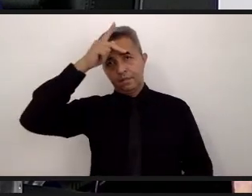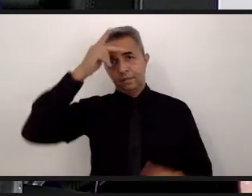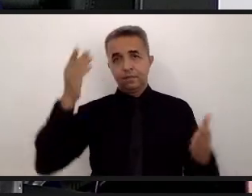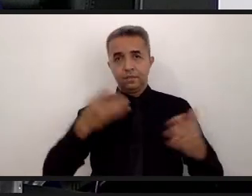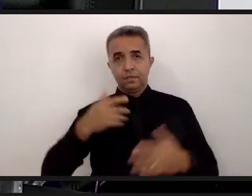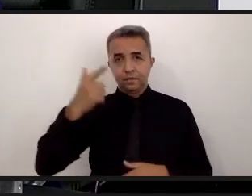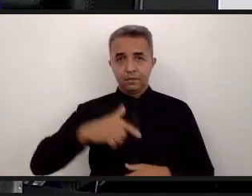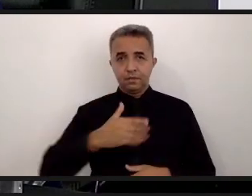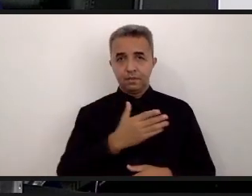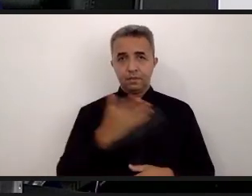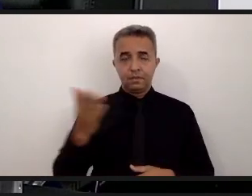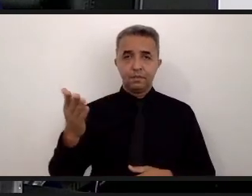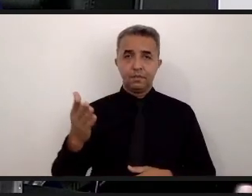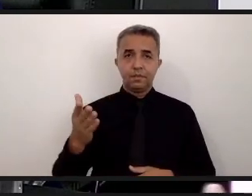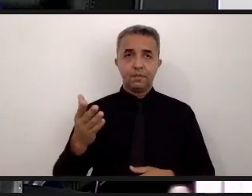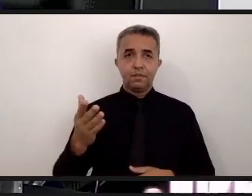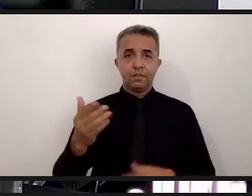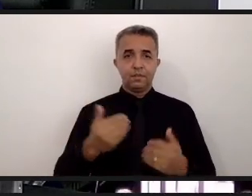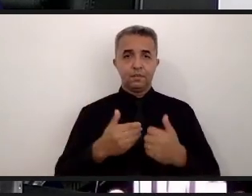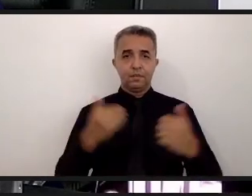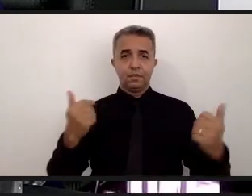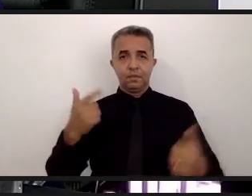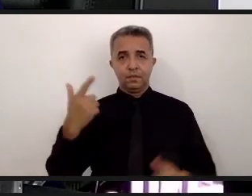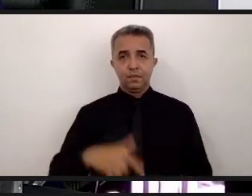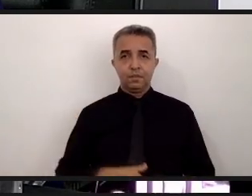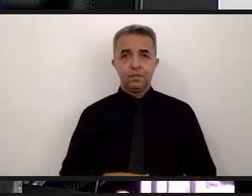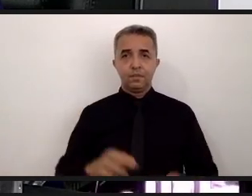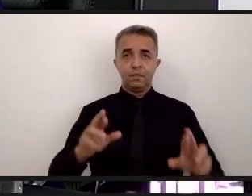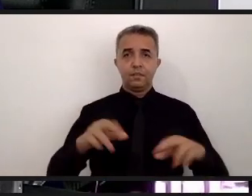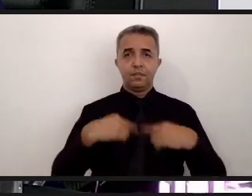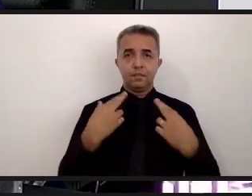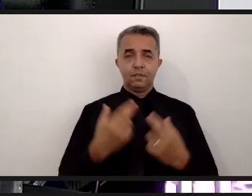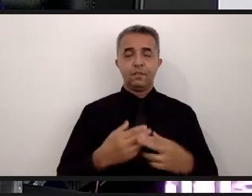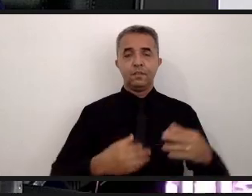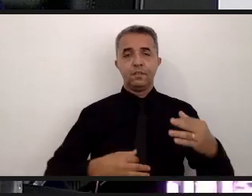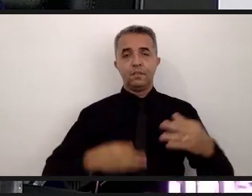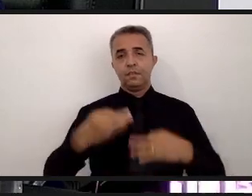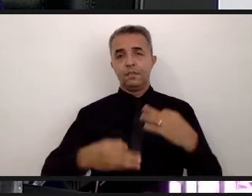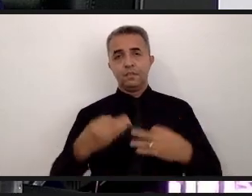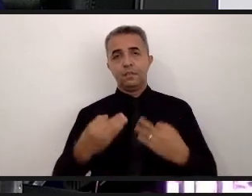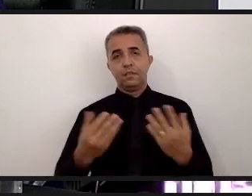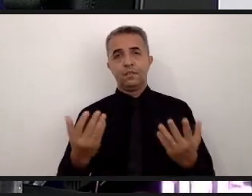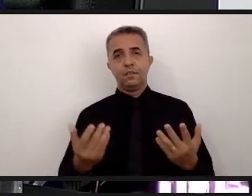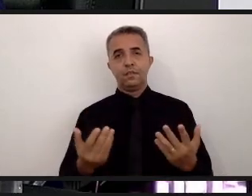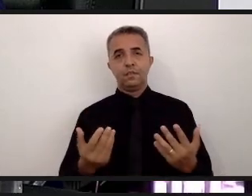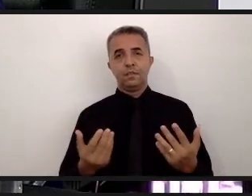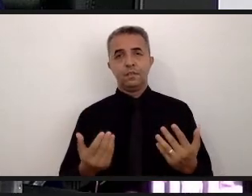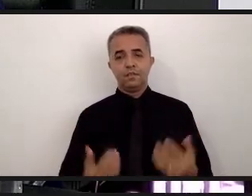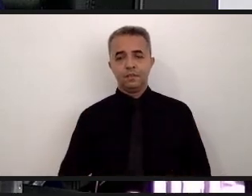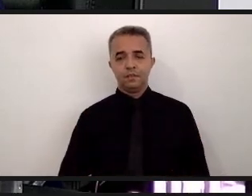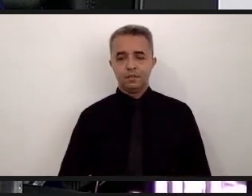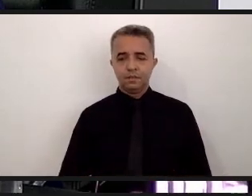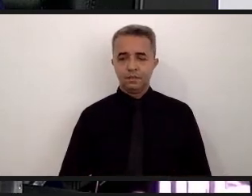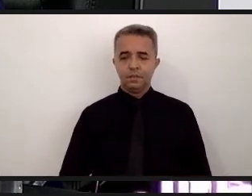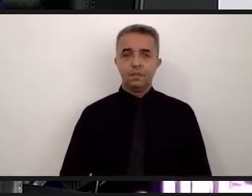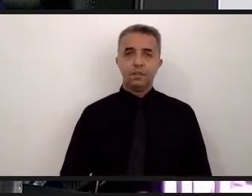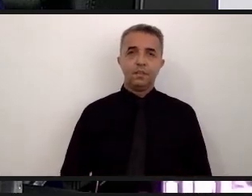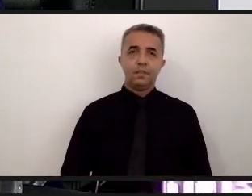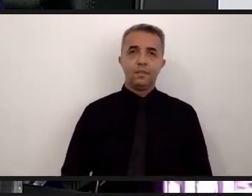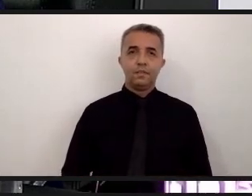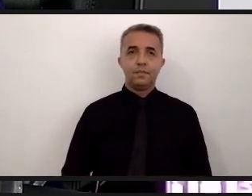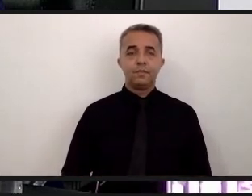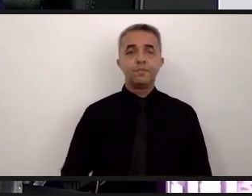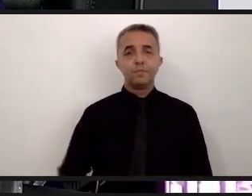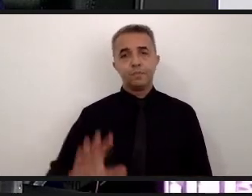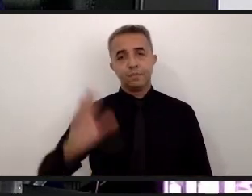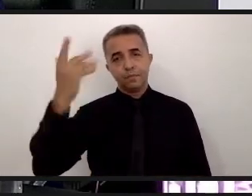ser afastado há 2 dias, sessões para julgar situações inusitadas dentro da nossa